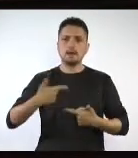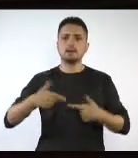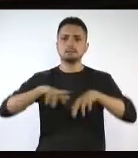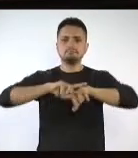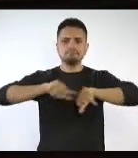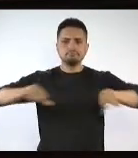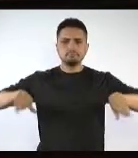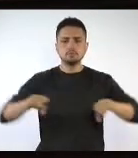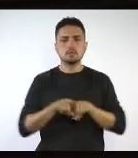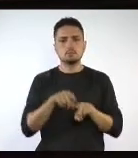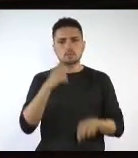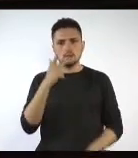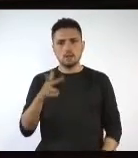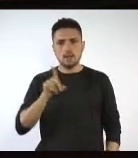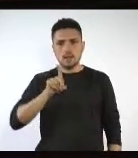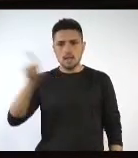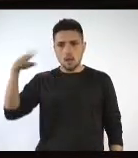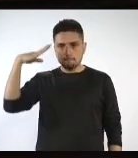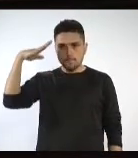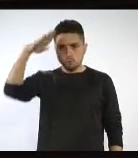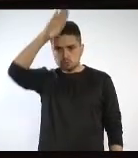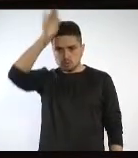dizendo: ele não